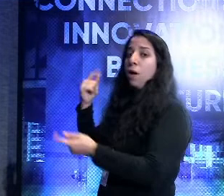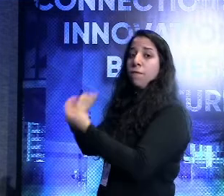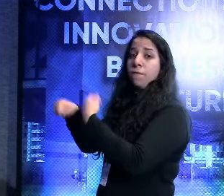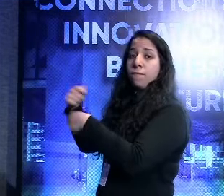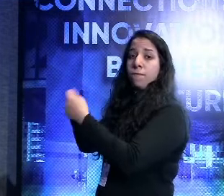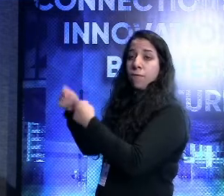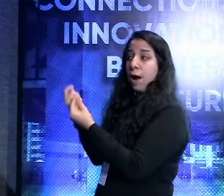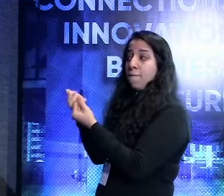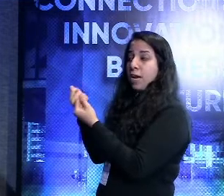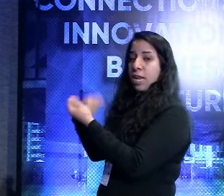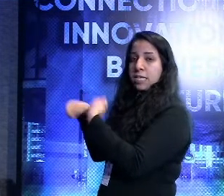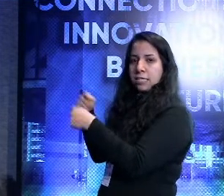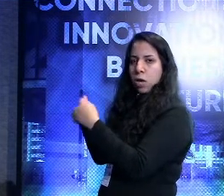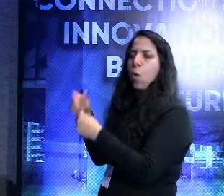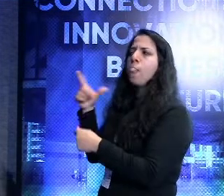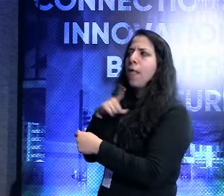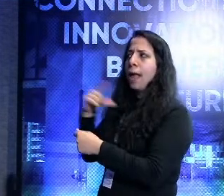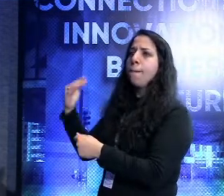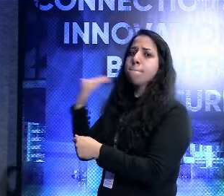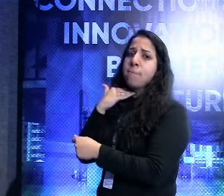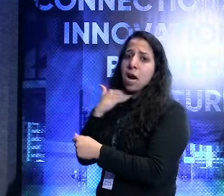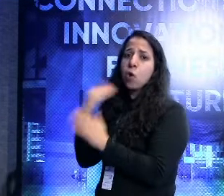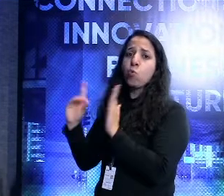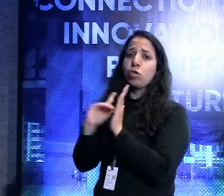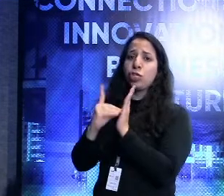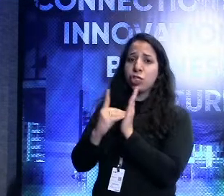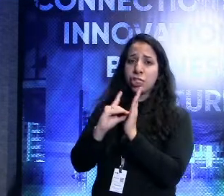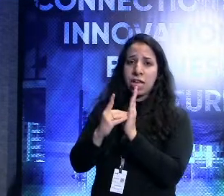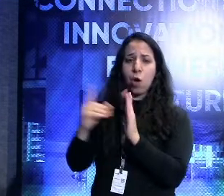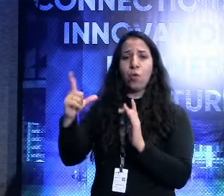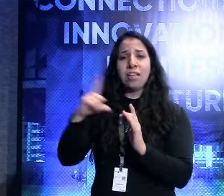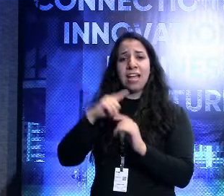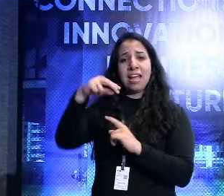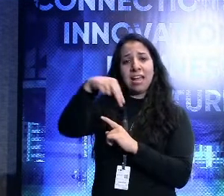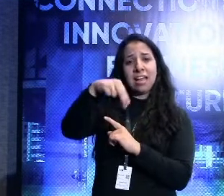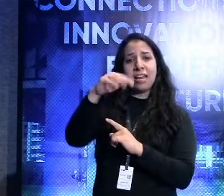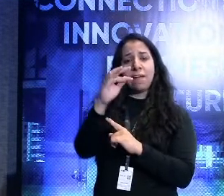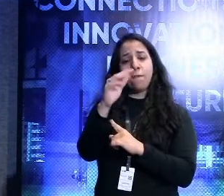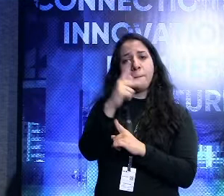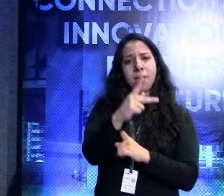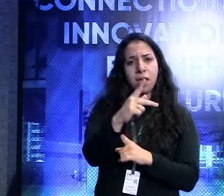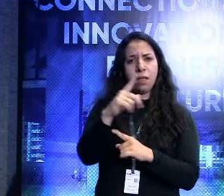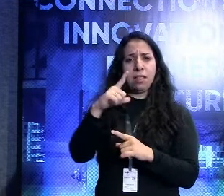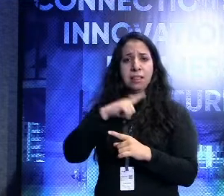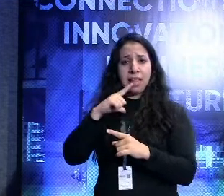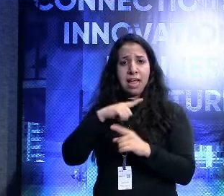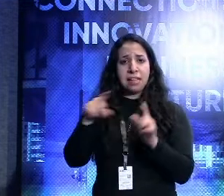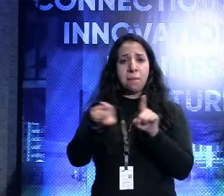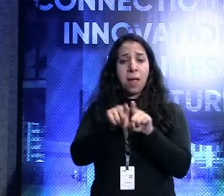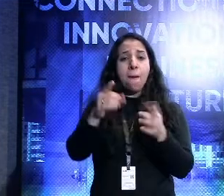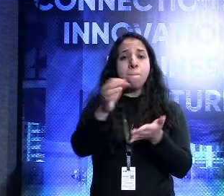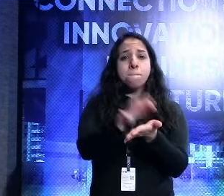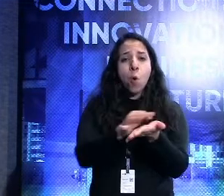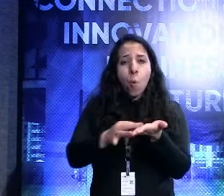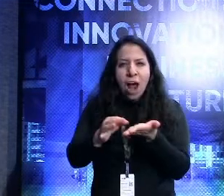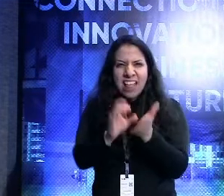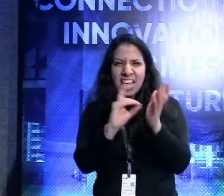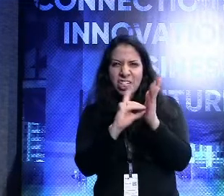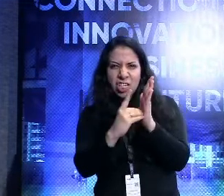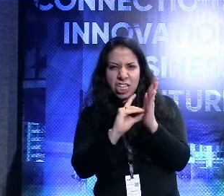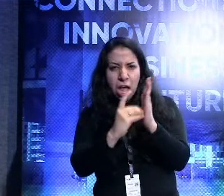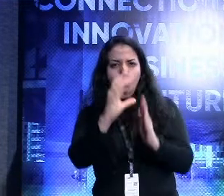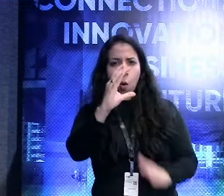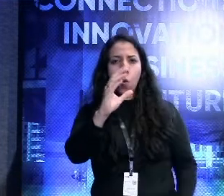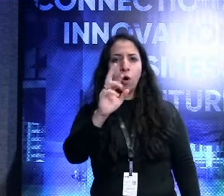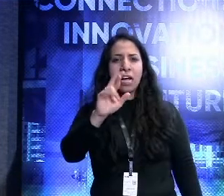dentro bancos digitais, a gente sabe que tem NFT, a gente sabe que tem cripto, a gente sabe que a gente quer ser uma empresa